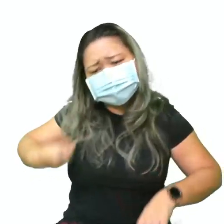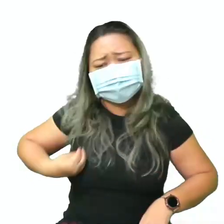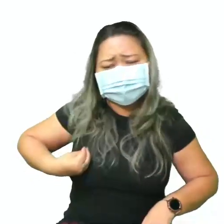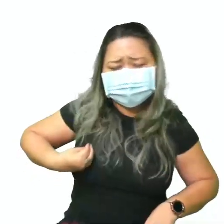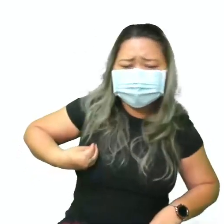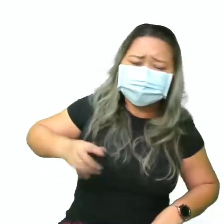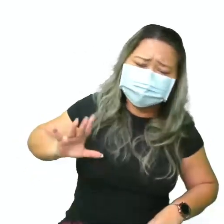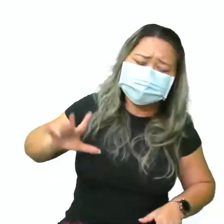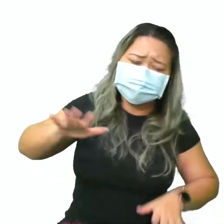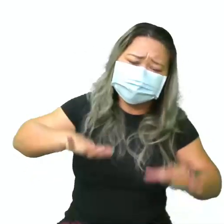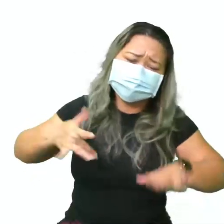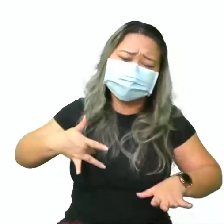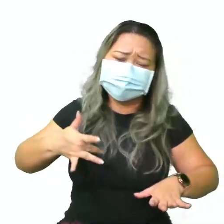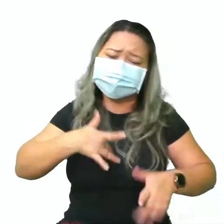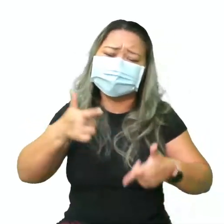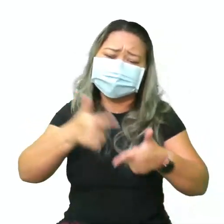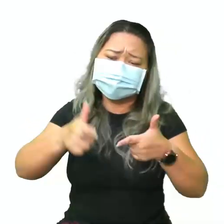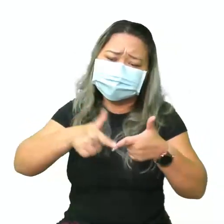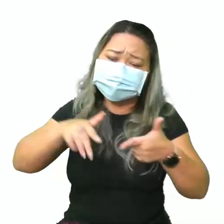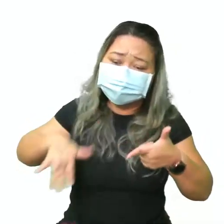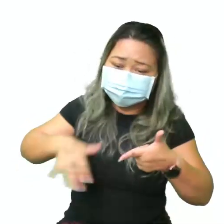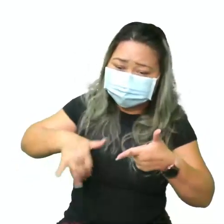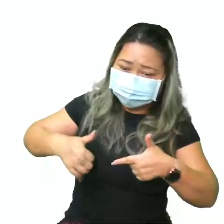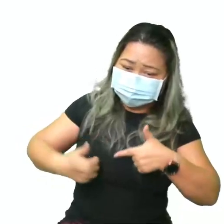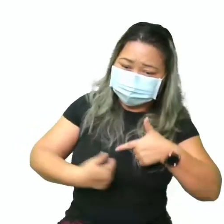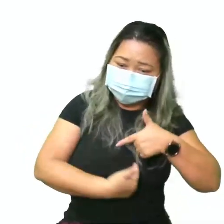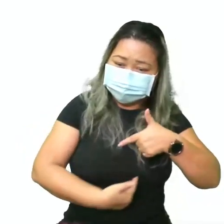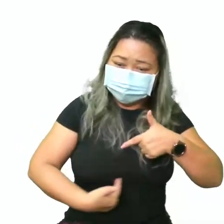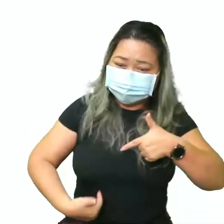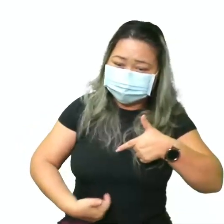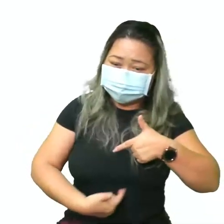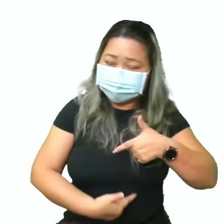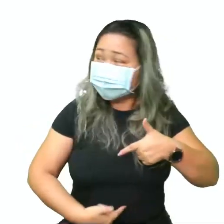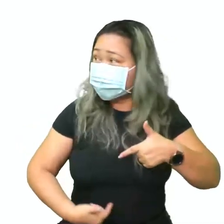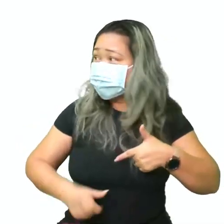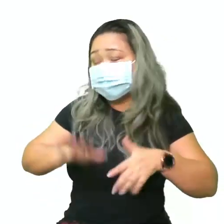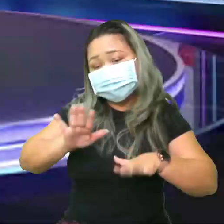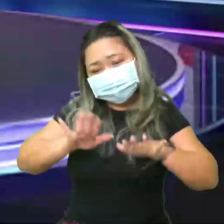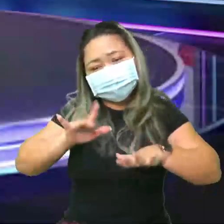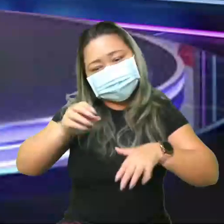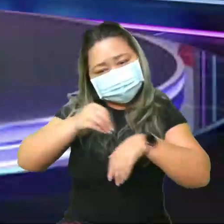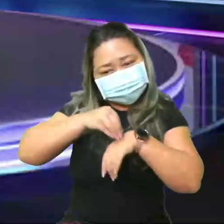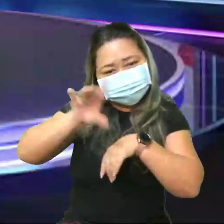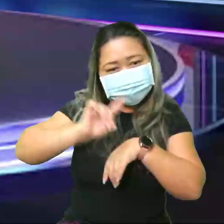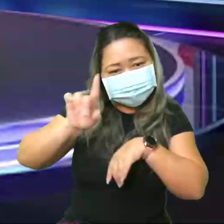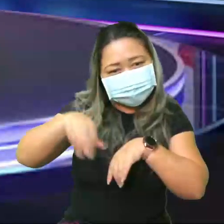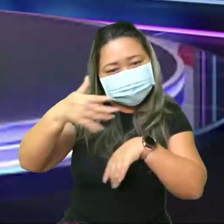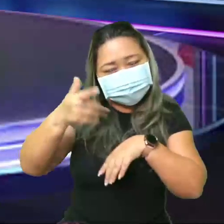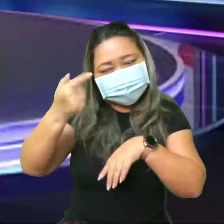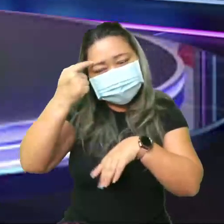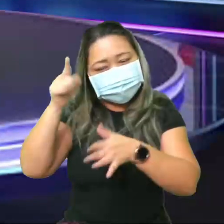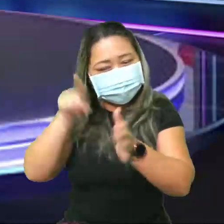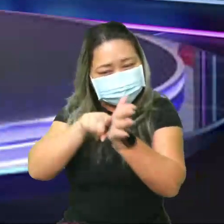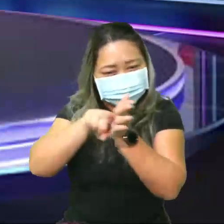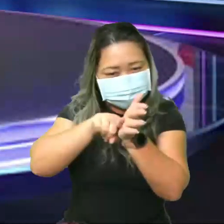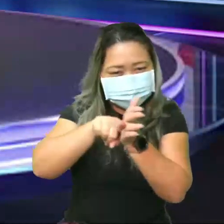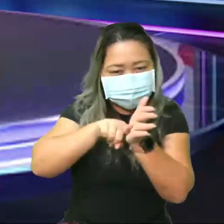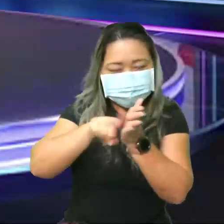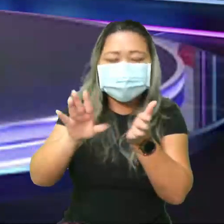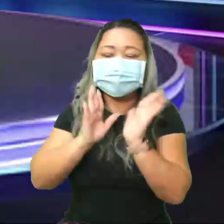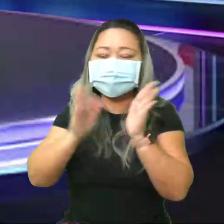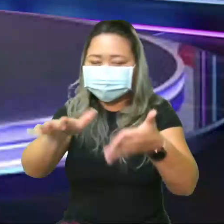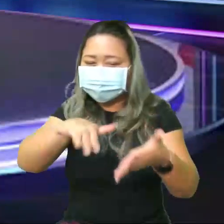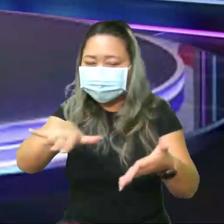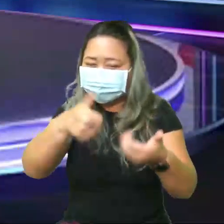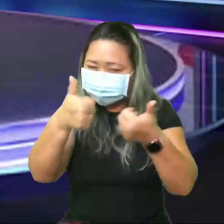sem intestino? Não. É complicado, né? Quer dizer, existem algumas situações em que